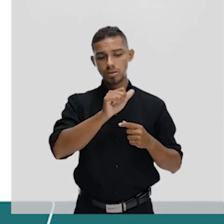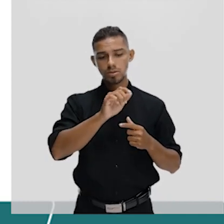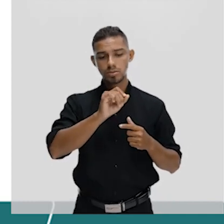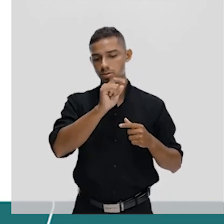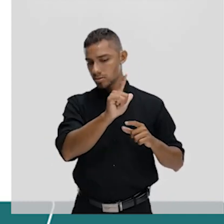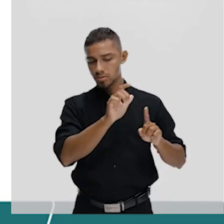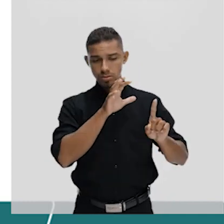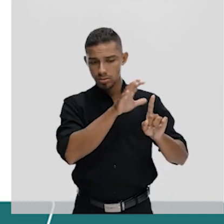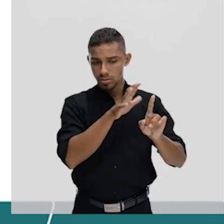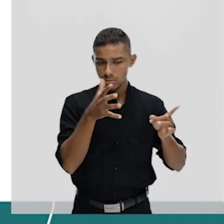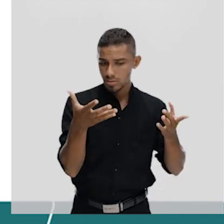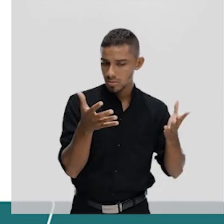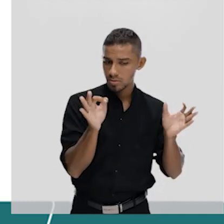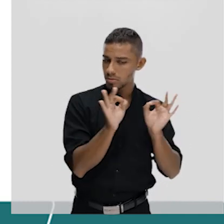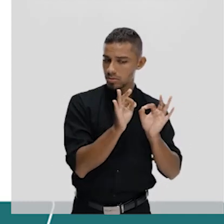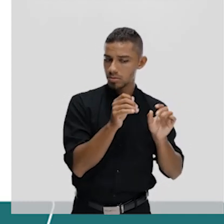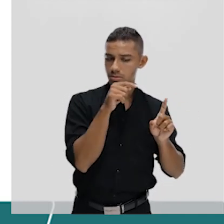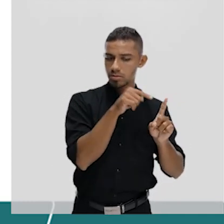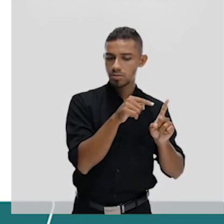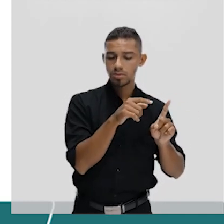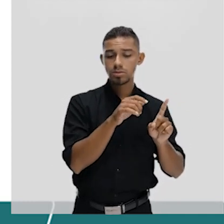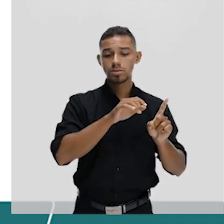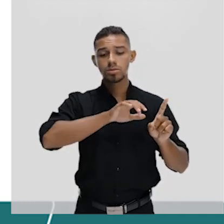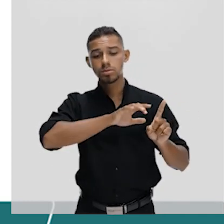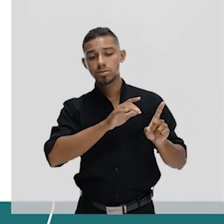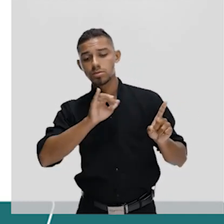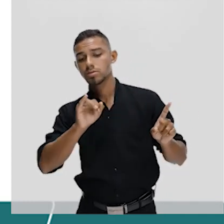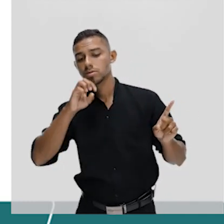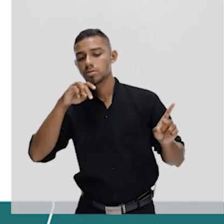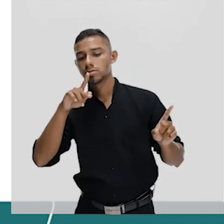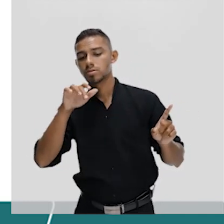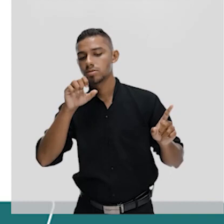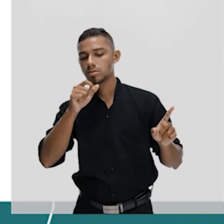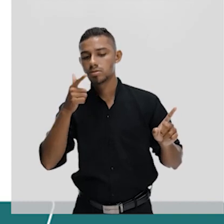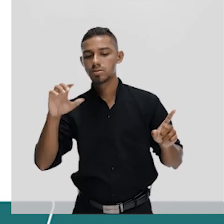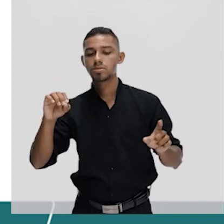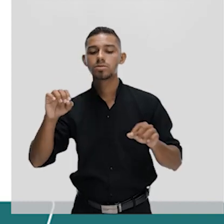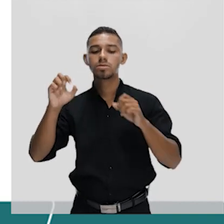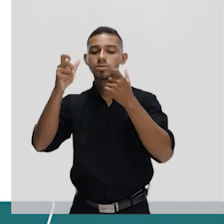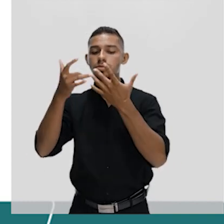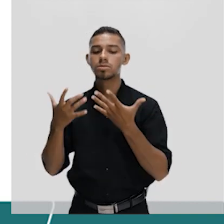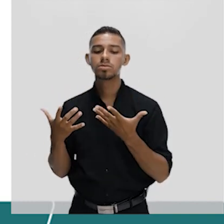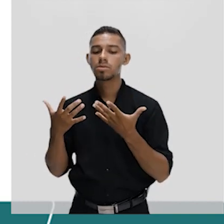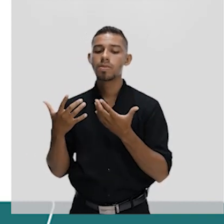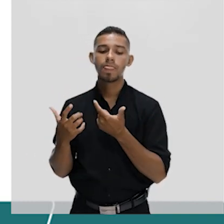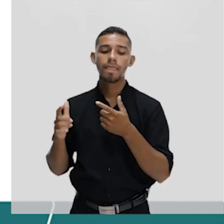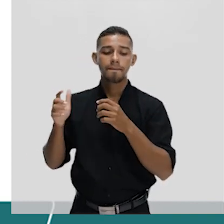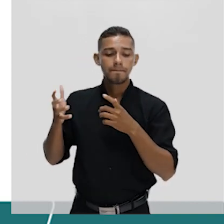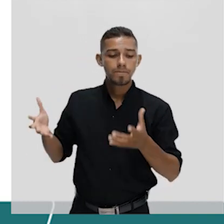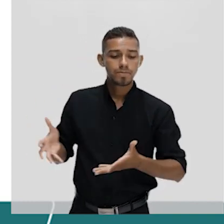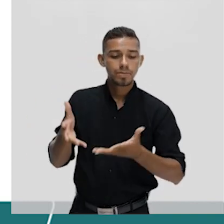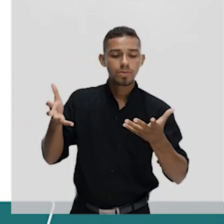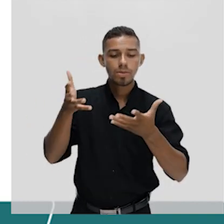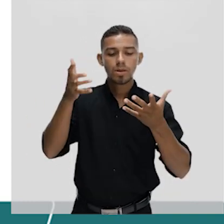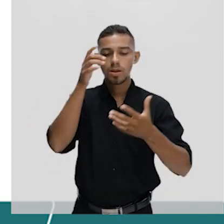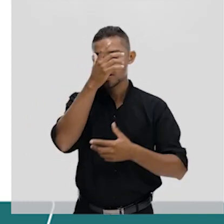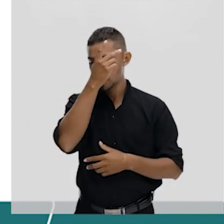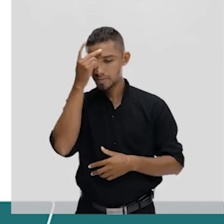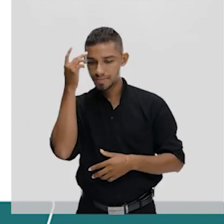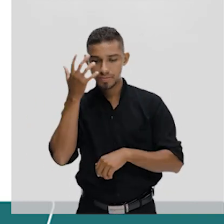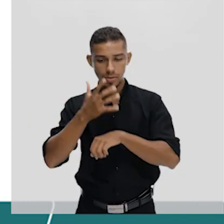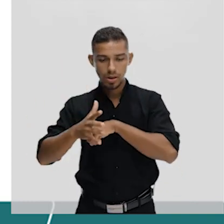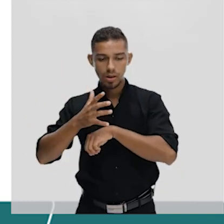não se refere a nenhuma pessoa, de modo que simplesmente manifesta a ação. E algumas vezes pode ter o valor